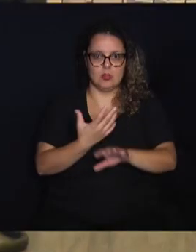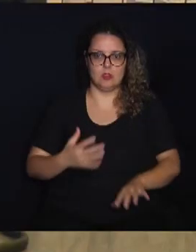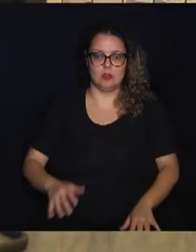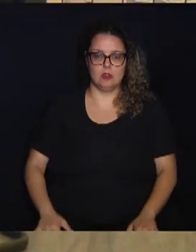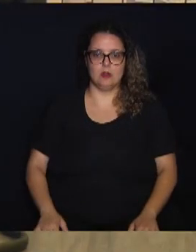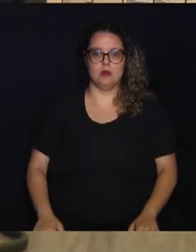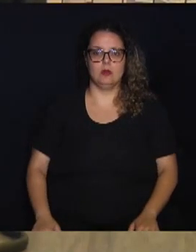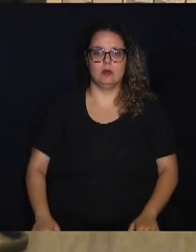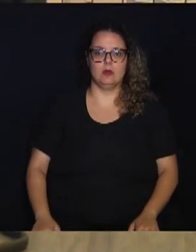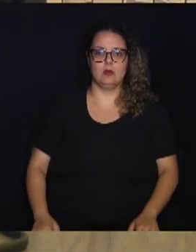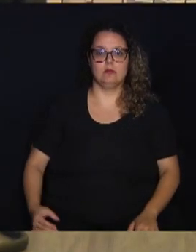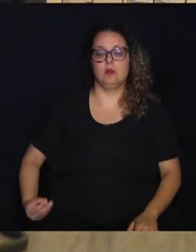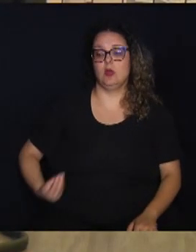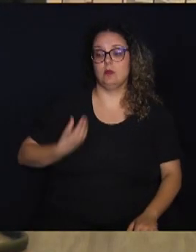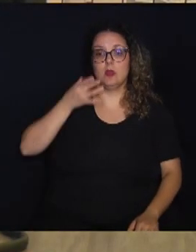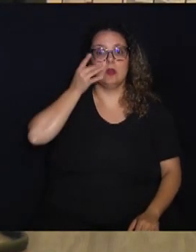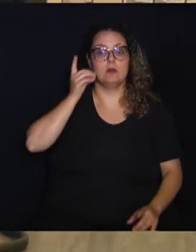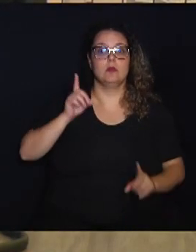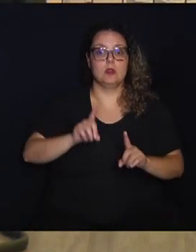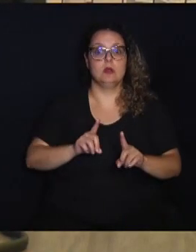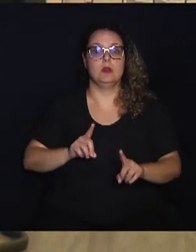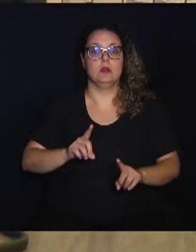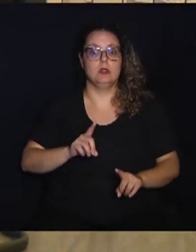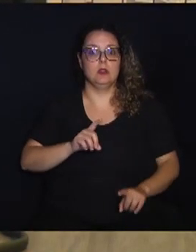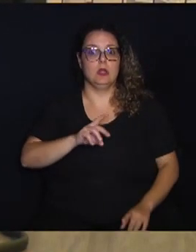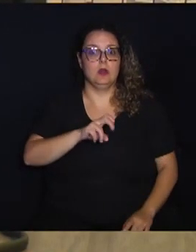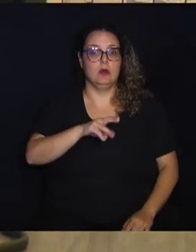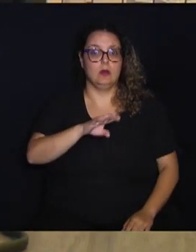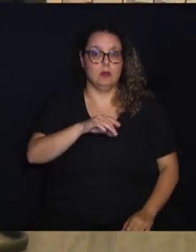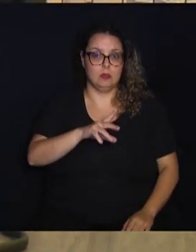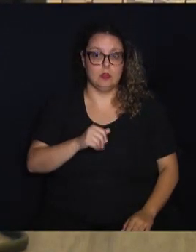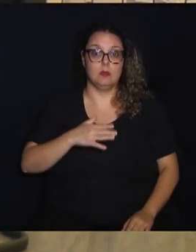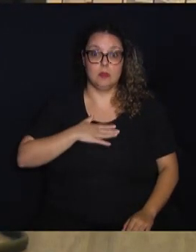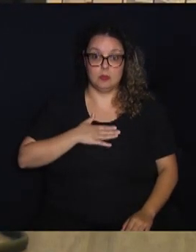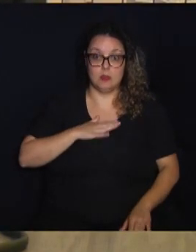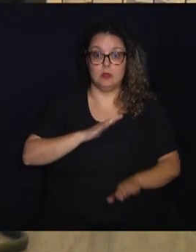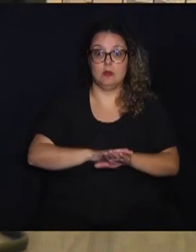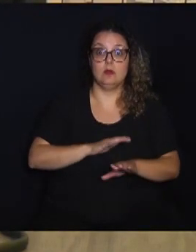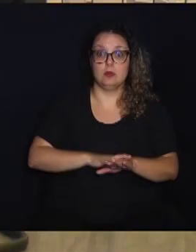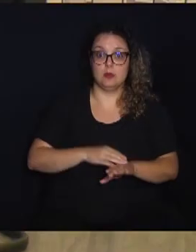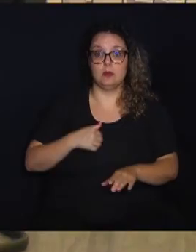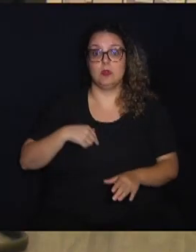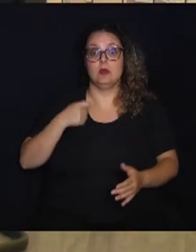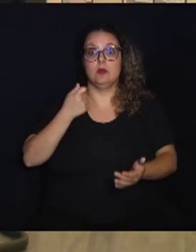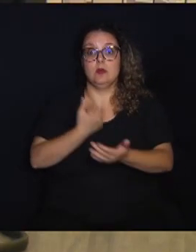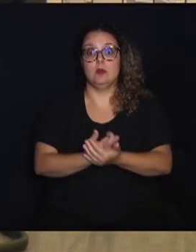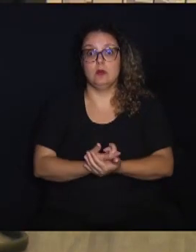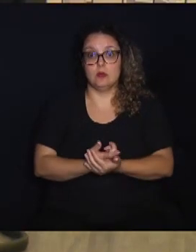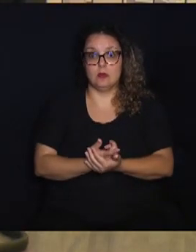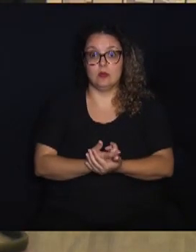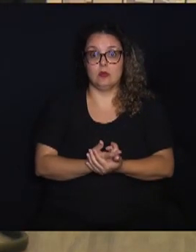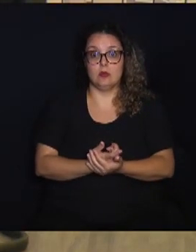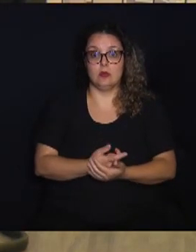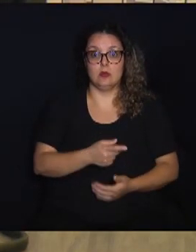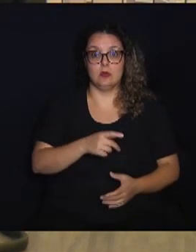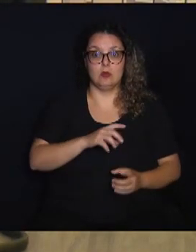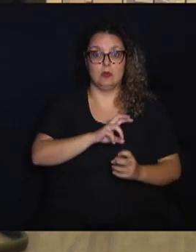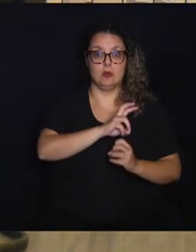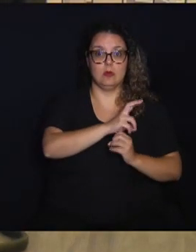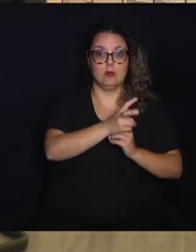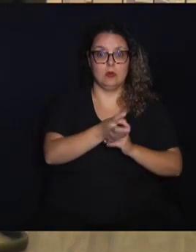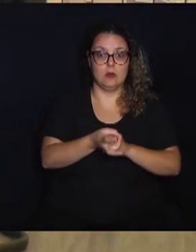fez errado, tá roubando, não é assim que eu te falei. É isso que funciona para mim. Mas eu comprei um pacote, por exemplo, de pilates na